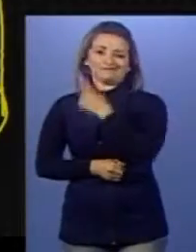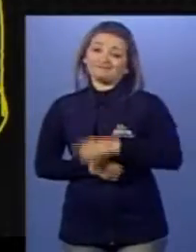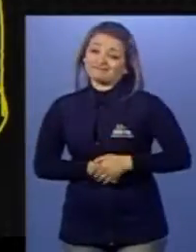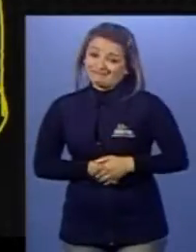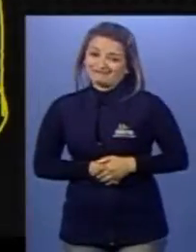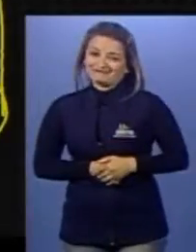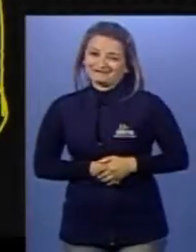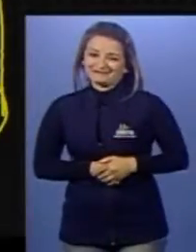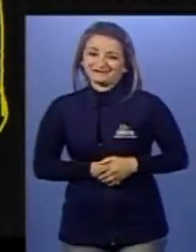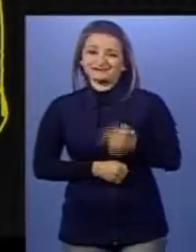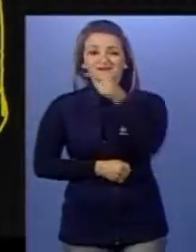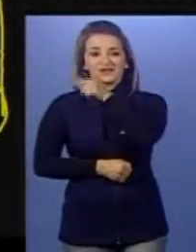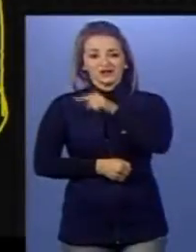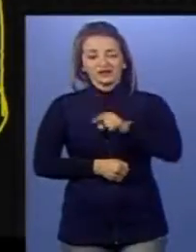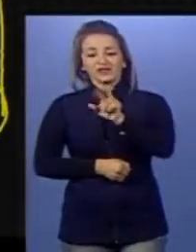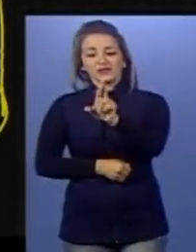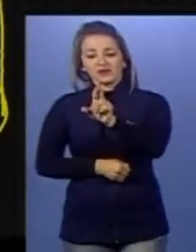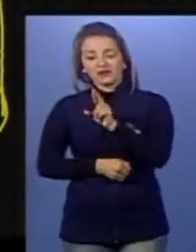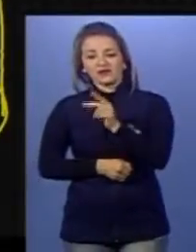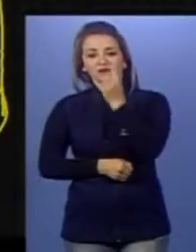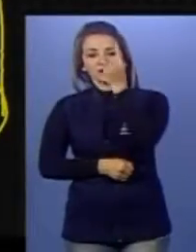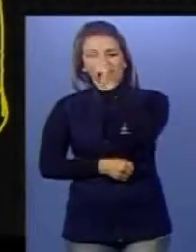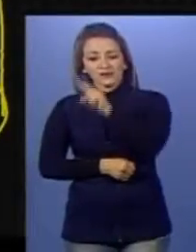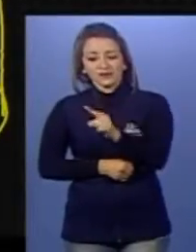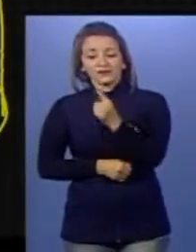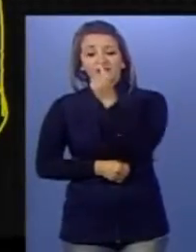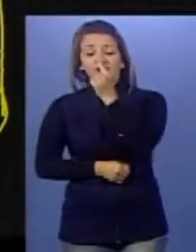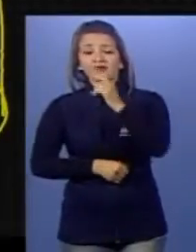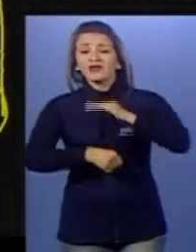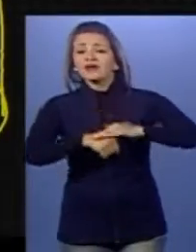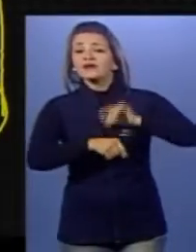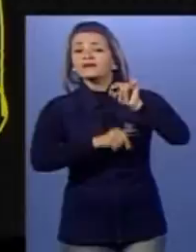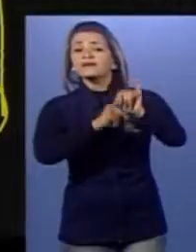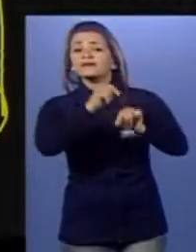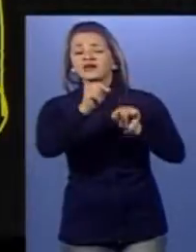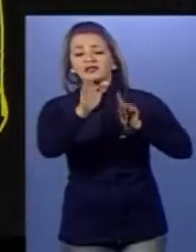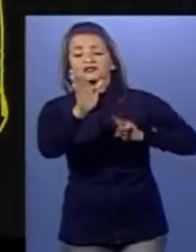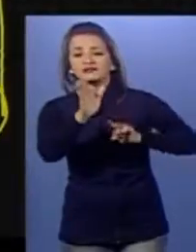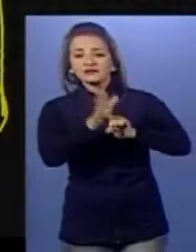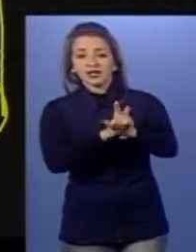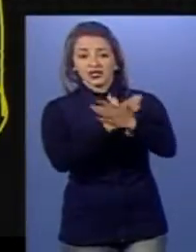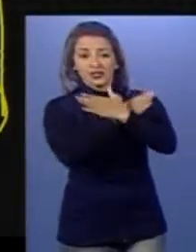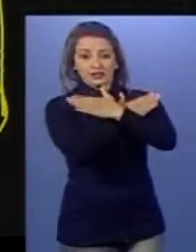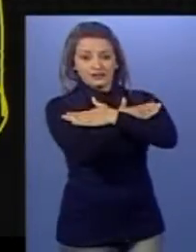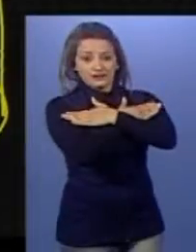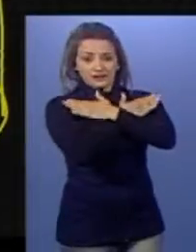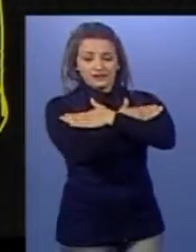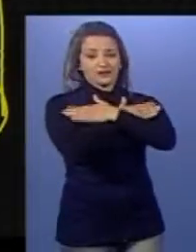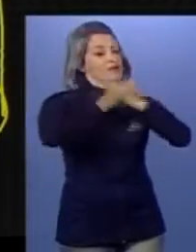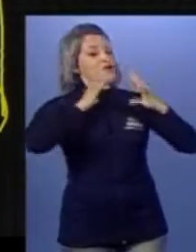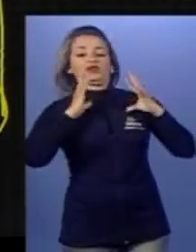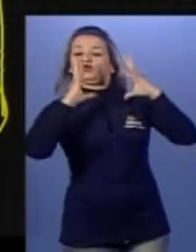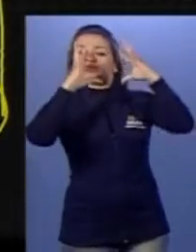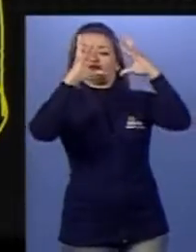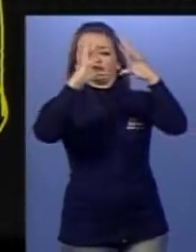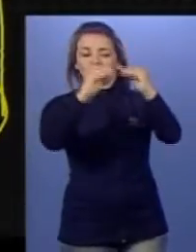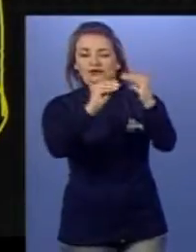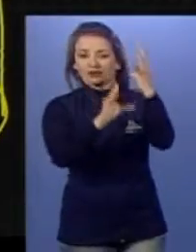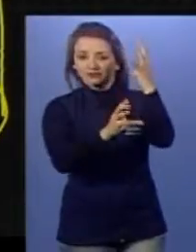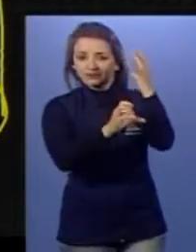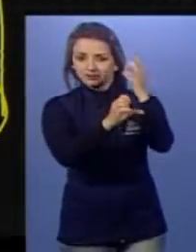no final vai ter um jogo a mais assim o desemprego total de